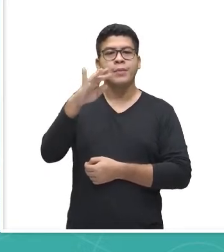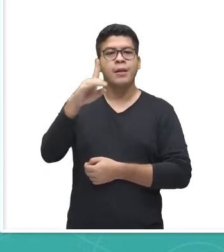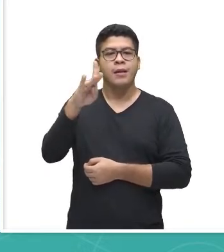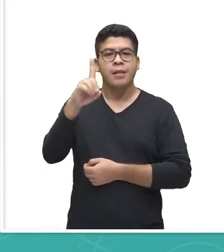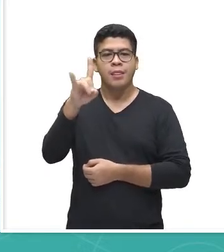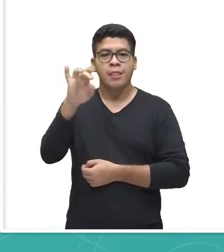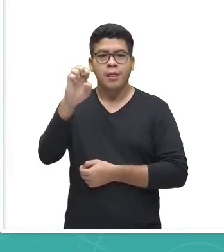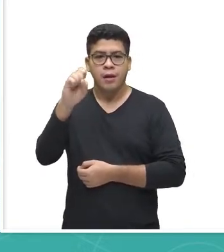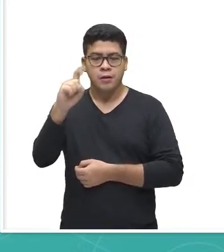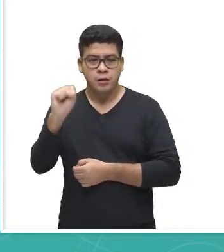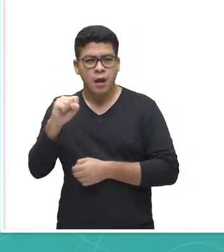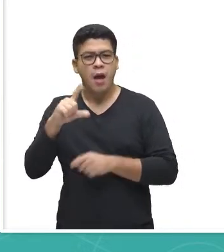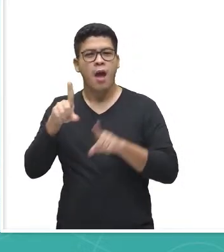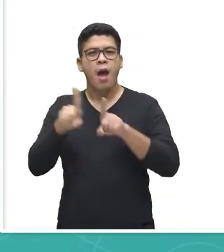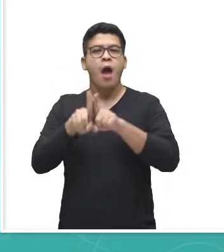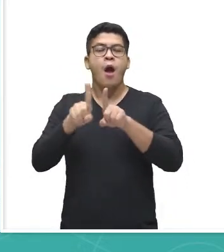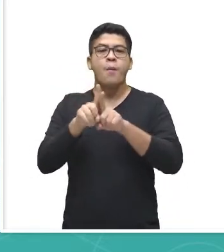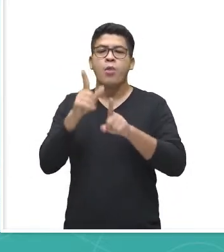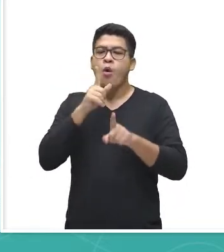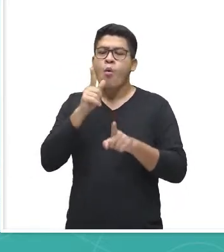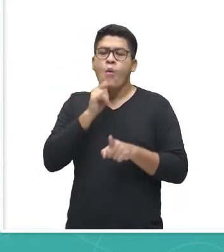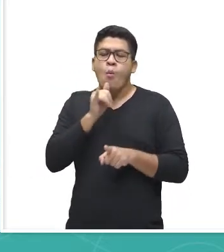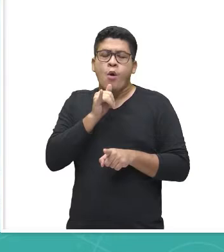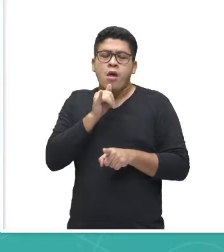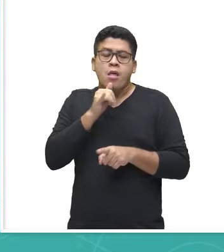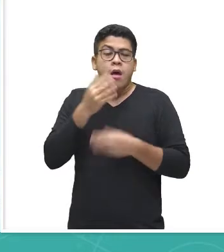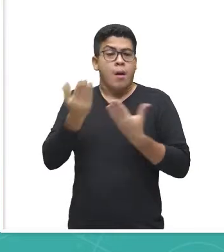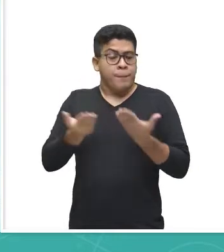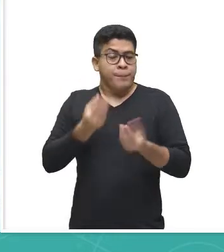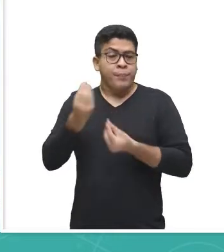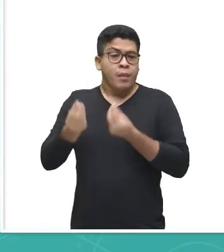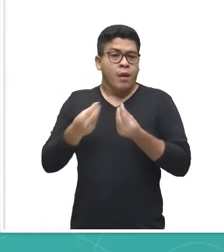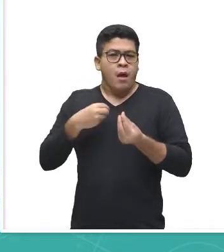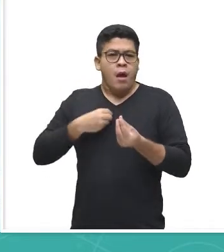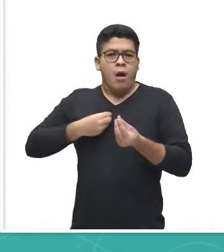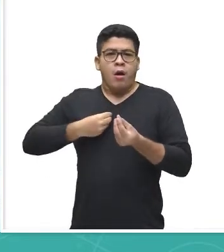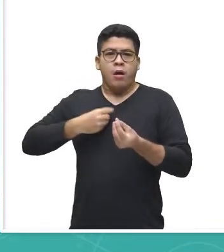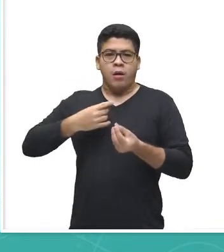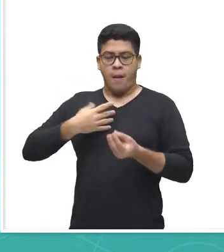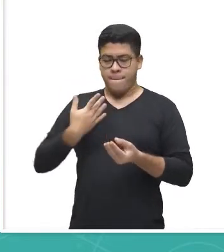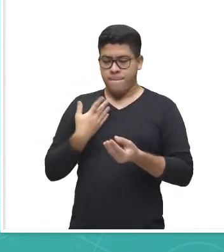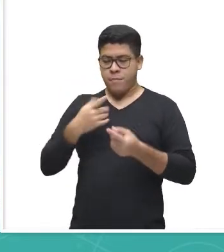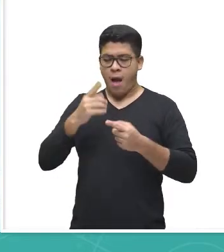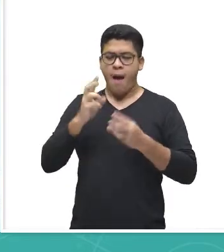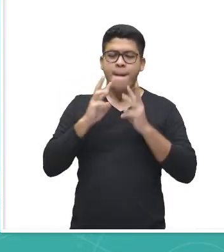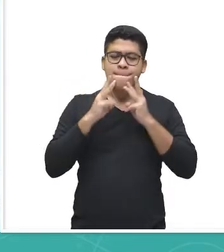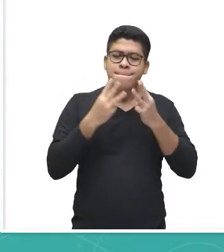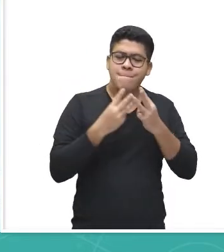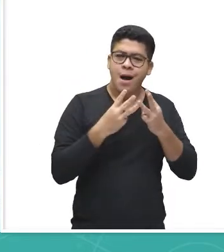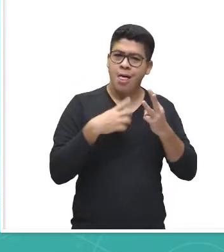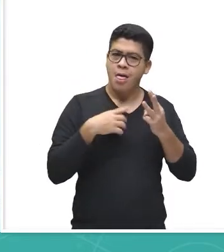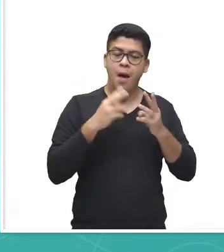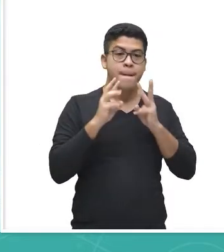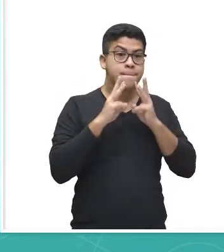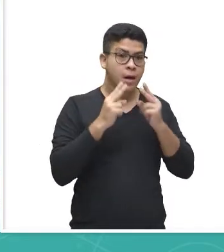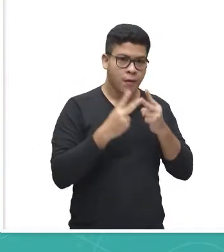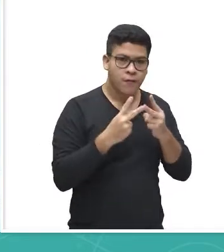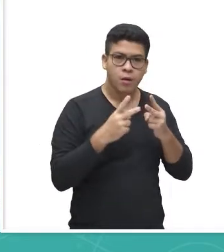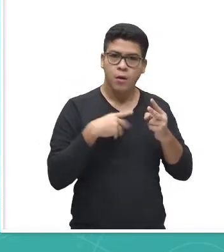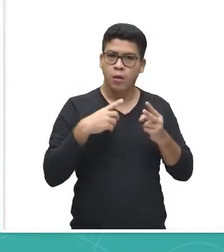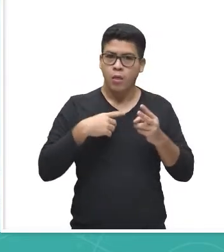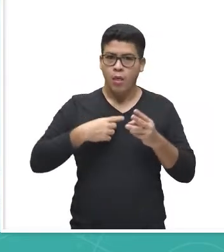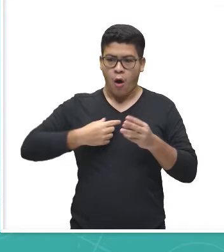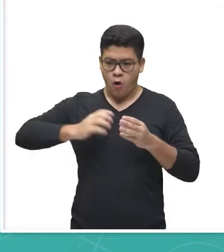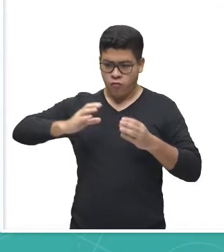a matéria tende a reduzir seu volume quando submetida a certas pressões. Então, a gente